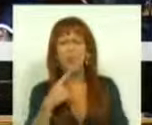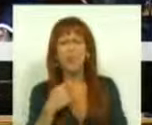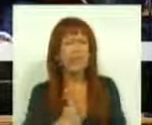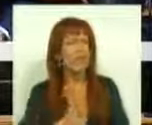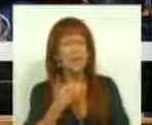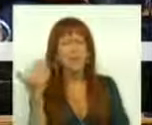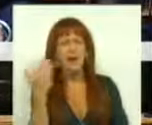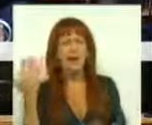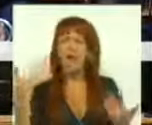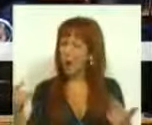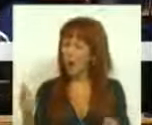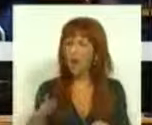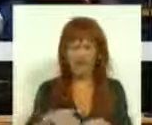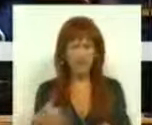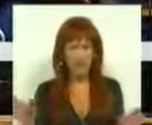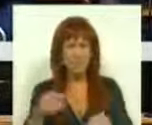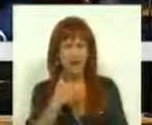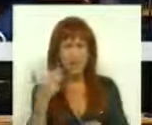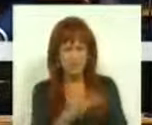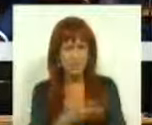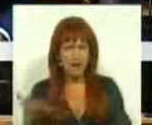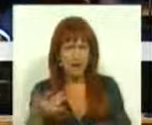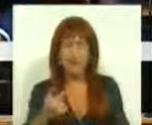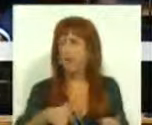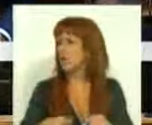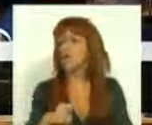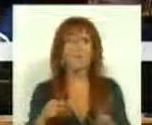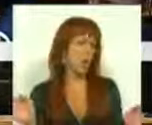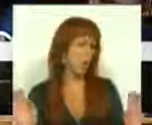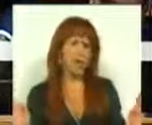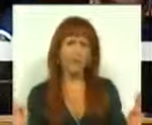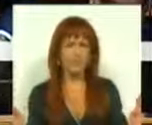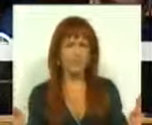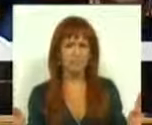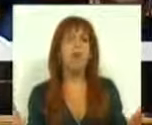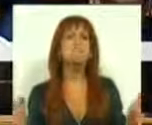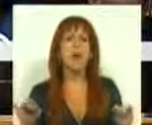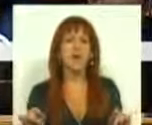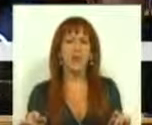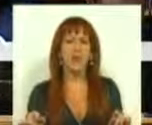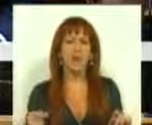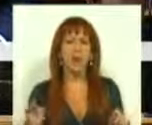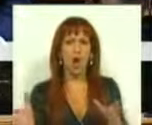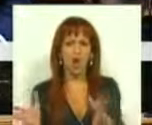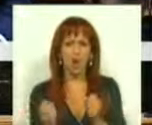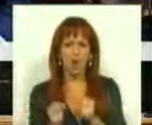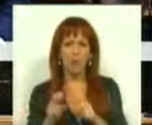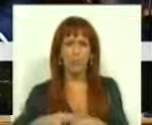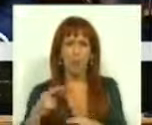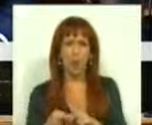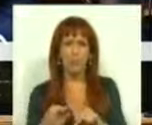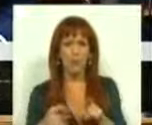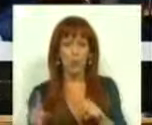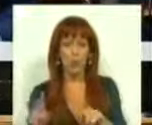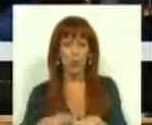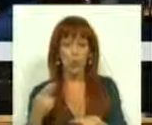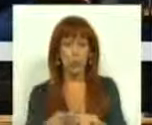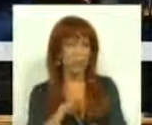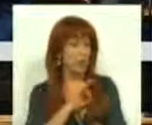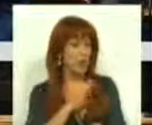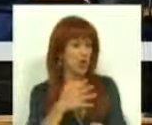grande asneira e agora querem fazer uma asneira maior. Nós isso não vamos deixar, mas vamos fazer mais, vamos poupar o dobro